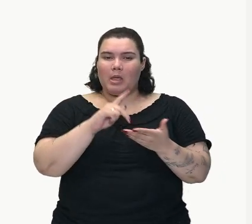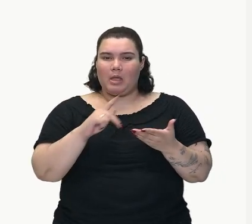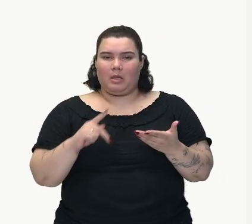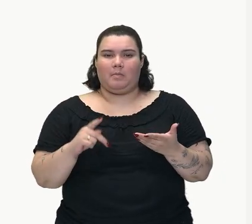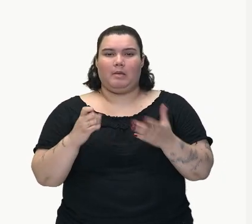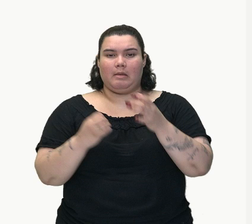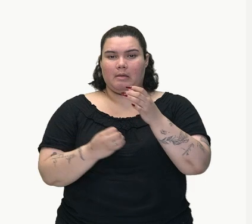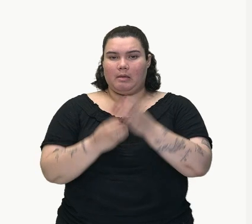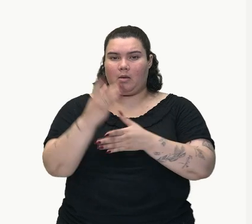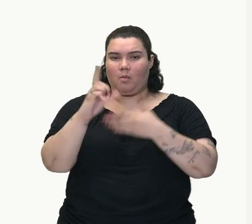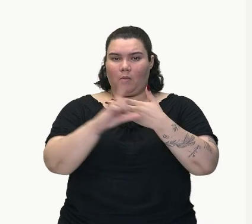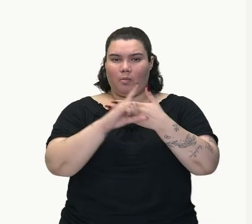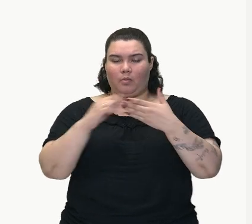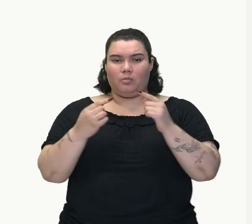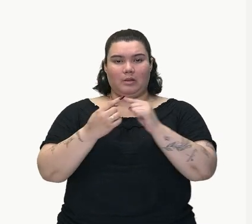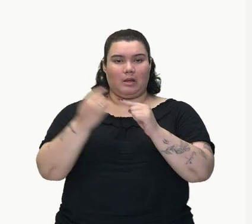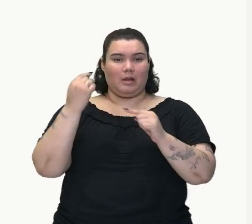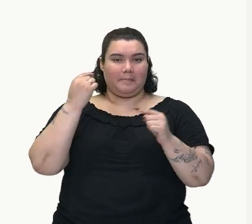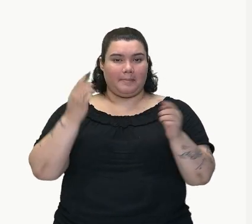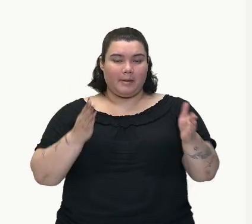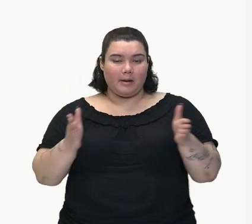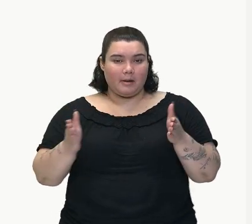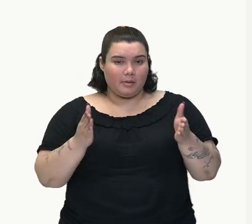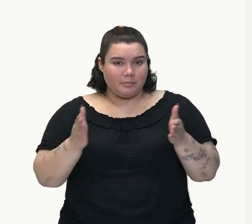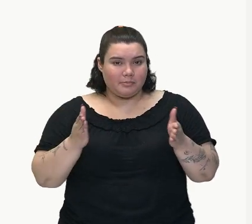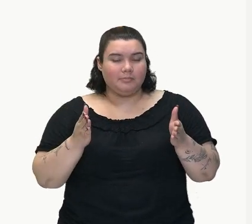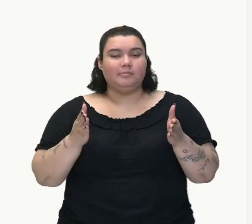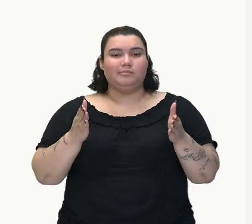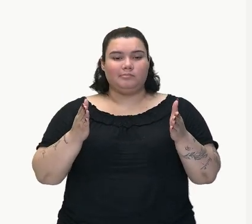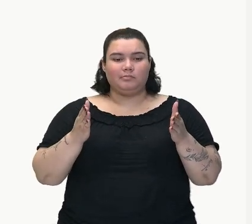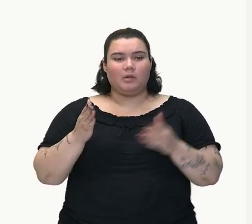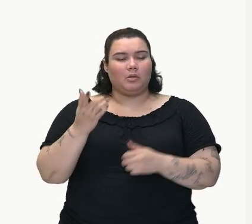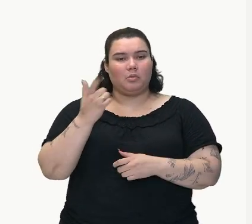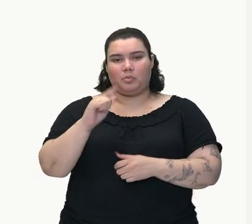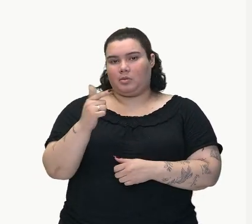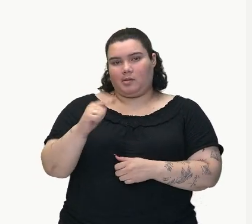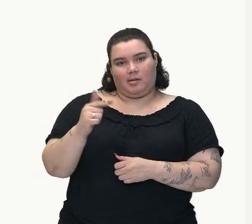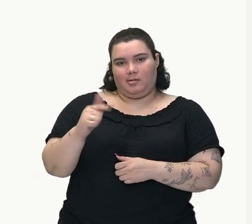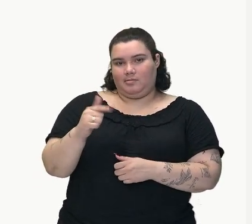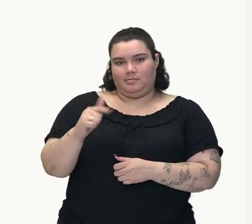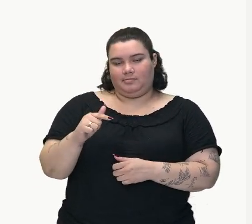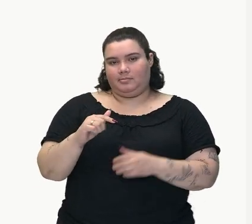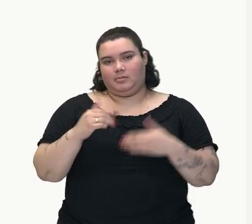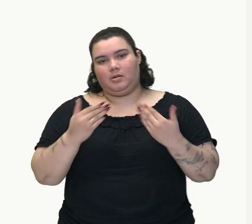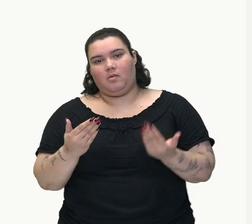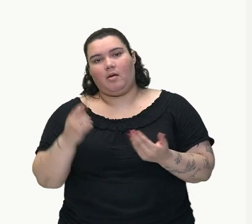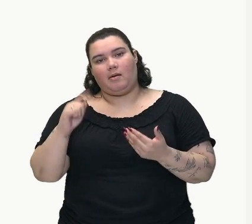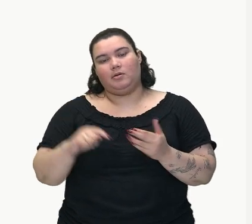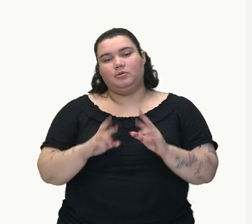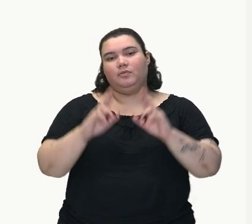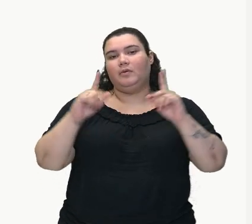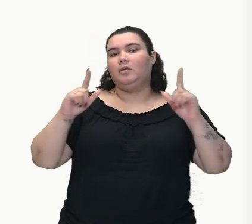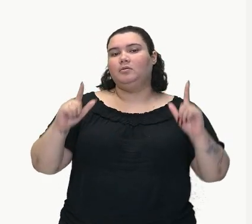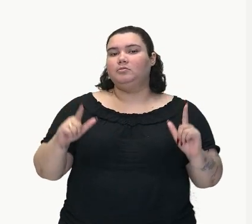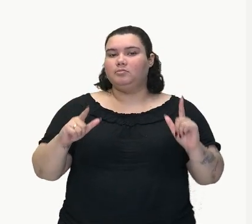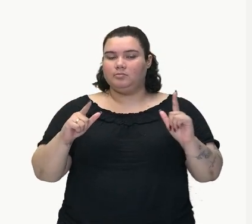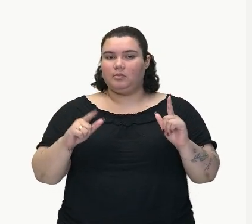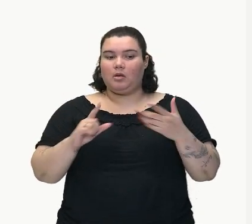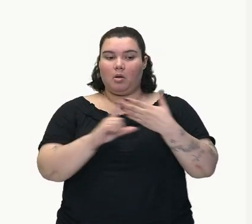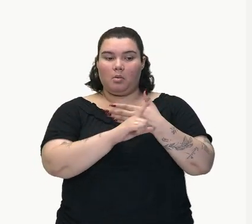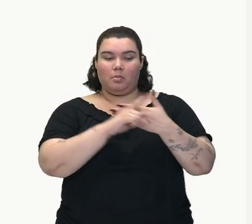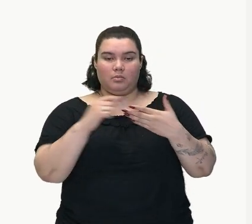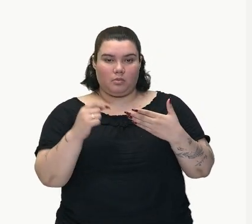pelos autores daquela época ali que conviveram com Augusto dos Anjos, você não vai encontrar essas palavras. Então é algo inovador. Augusto dos Anjos